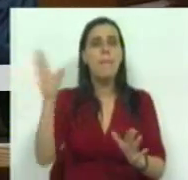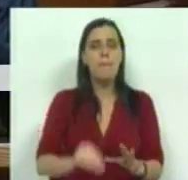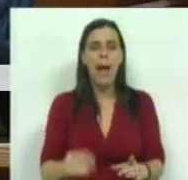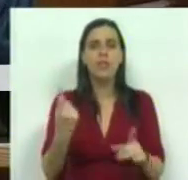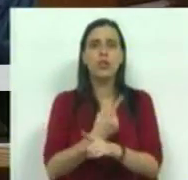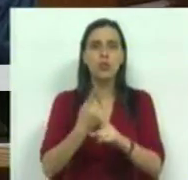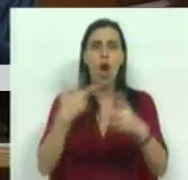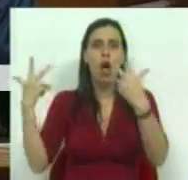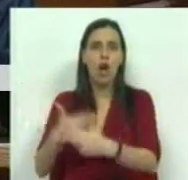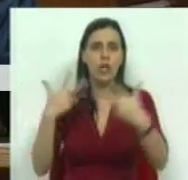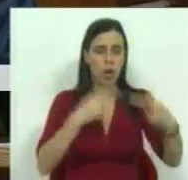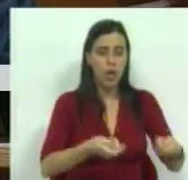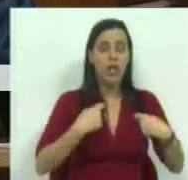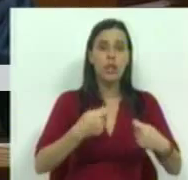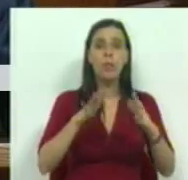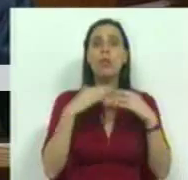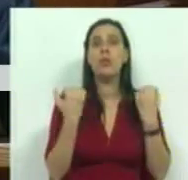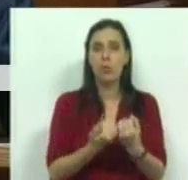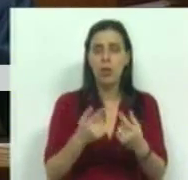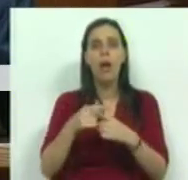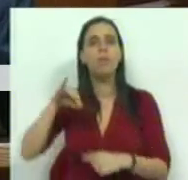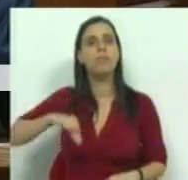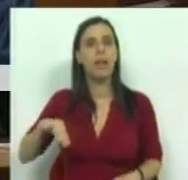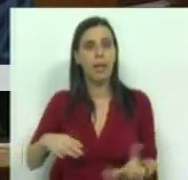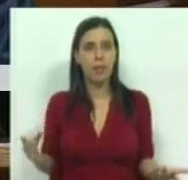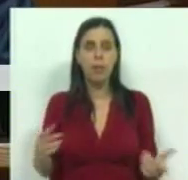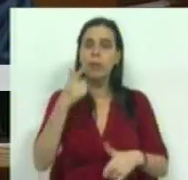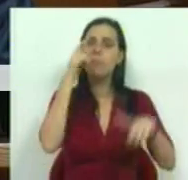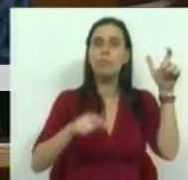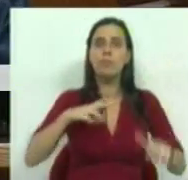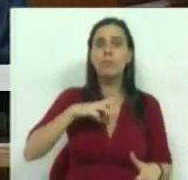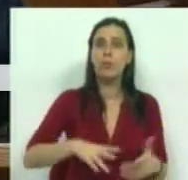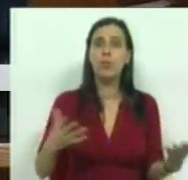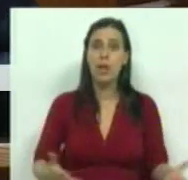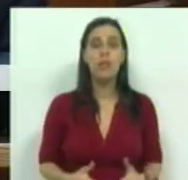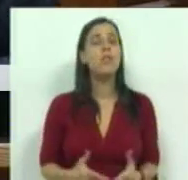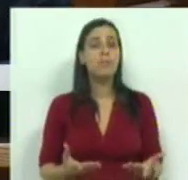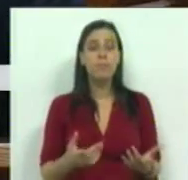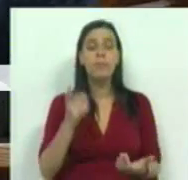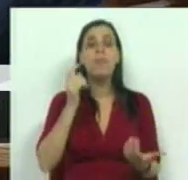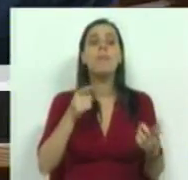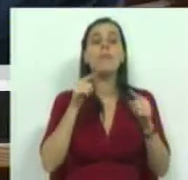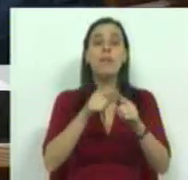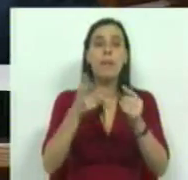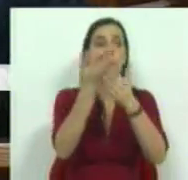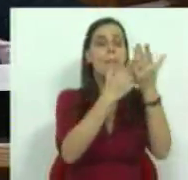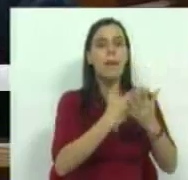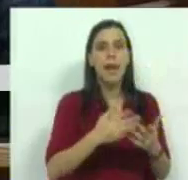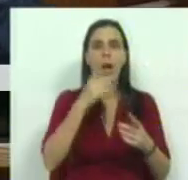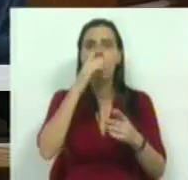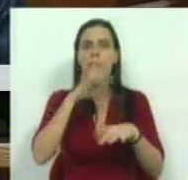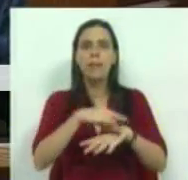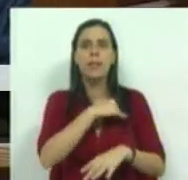de aplicar mais cortes nas despesas sociais e no rendimento dos portugueses. A crendice do Governo no mercado parece